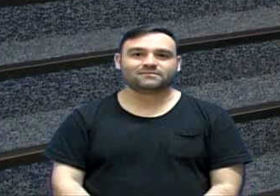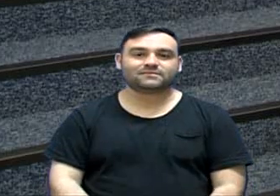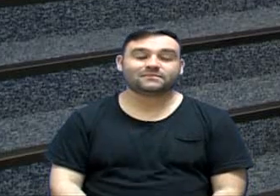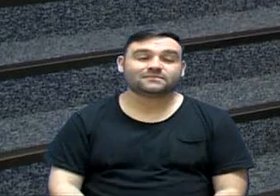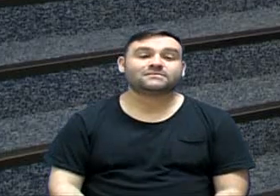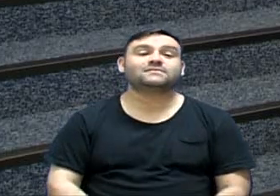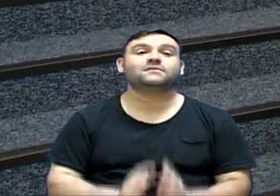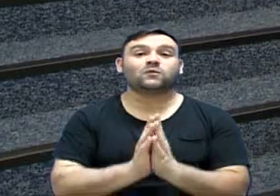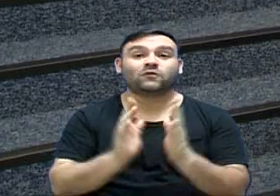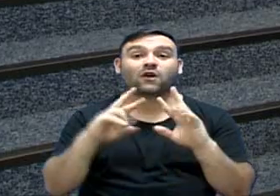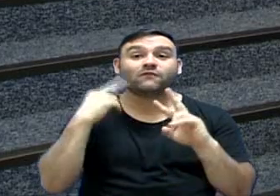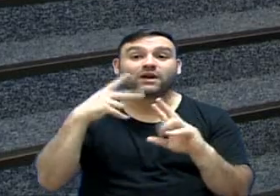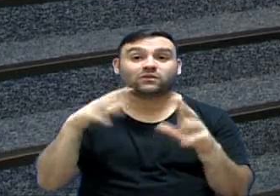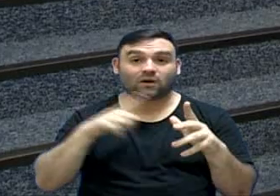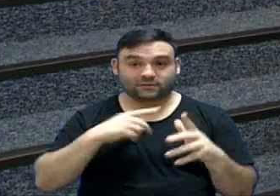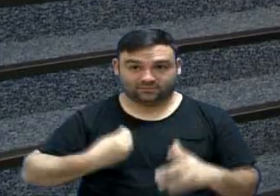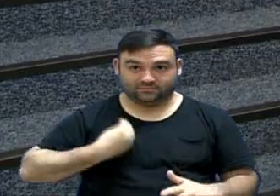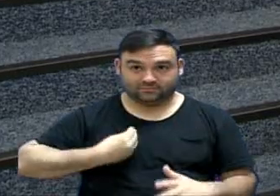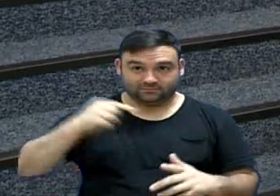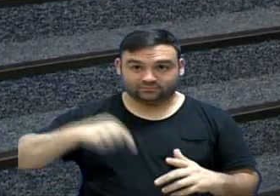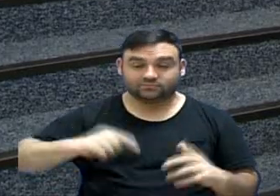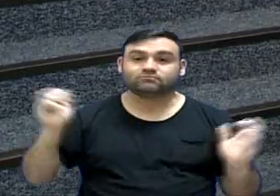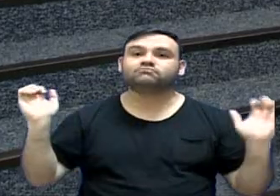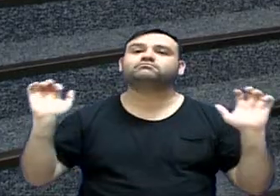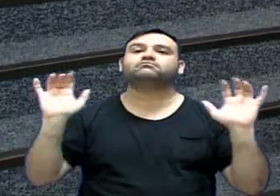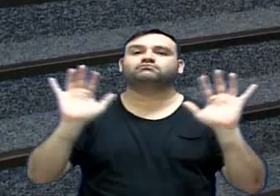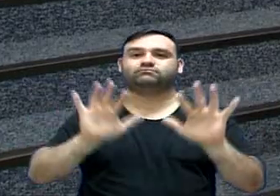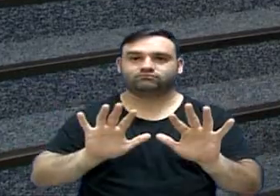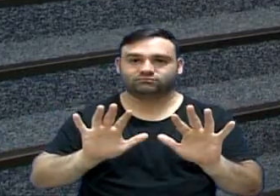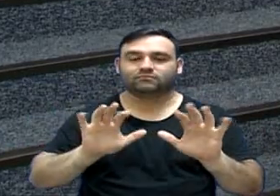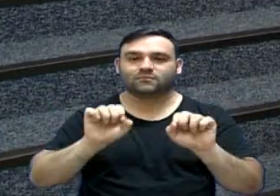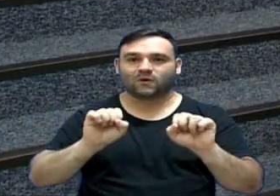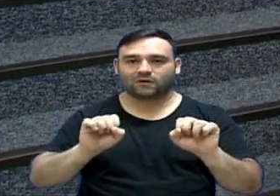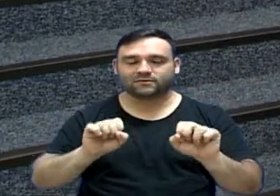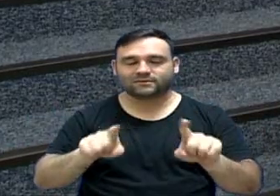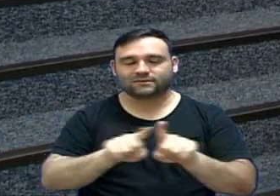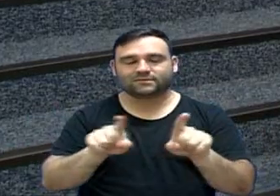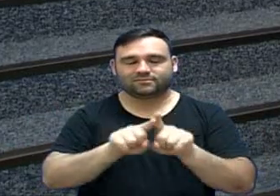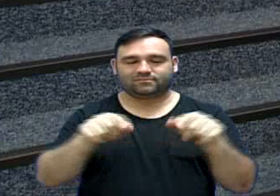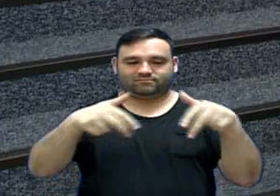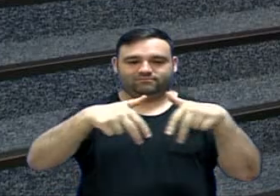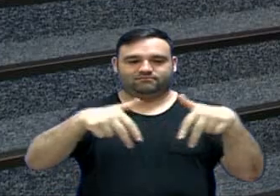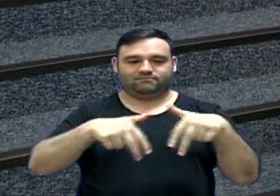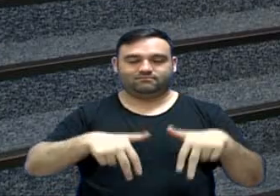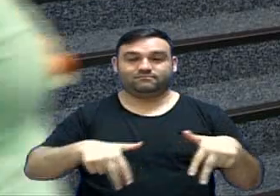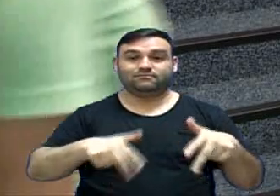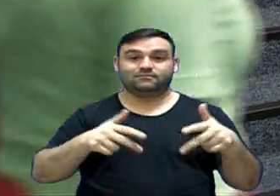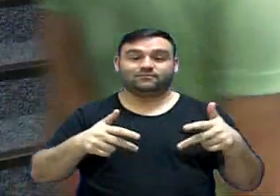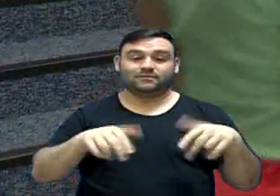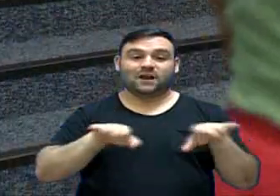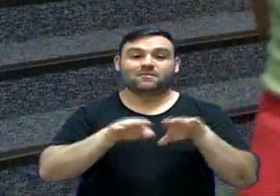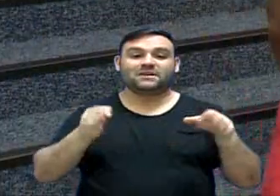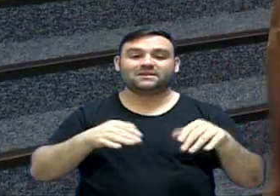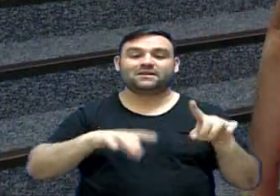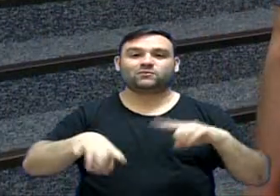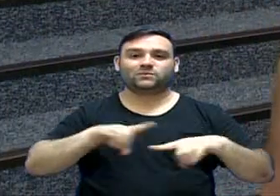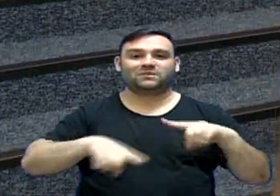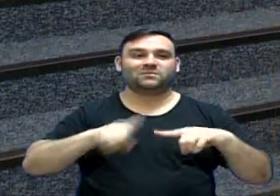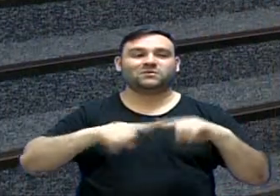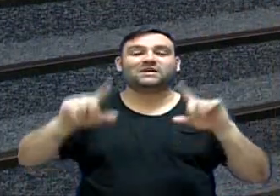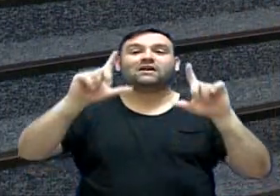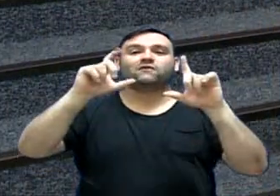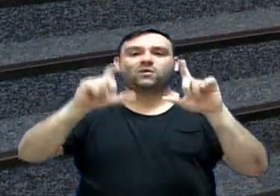Por gentileza, os vereadores que estiverem presentes aqui no nosso plenário, se posicionarem aqui à frente da mesa diretora para um